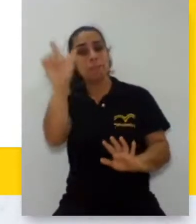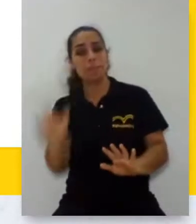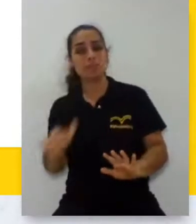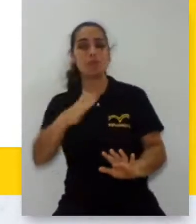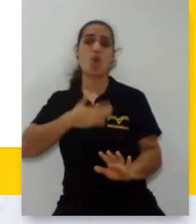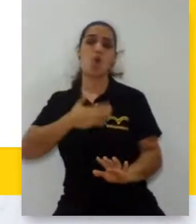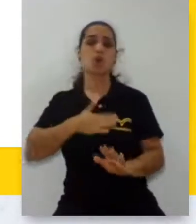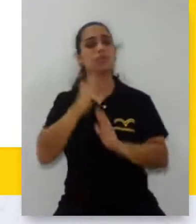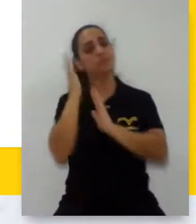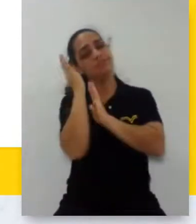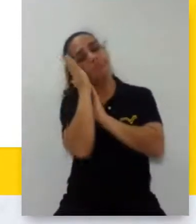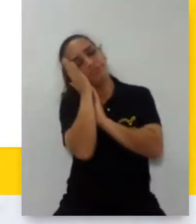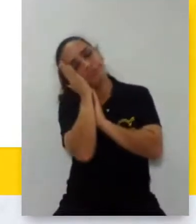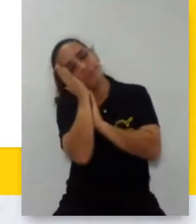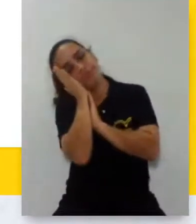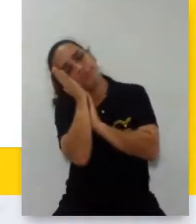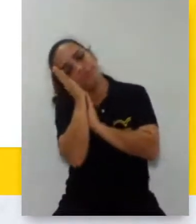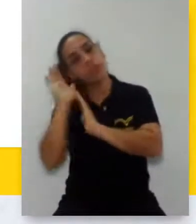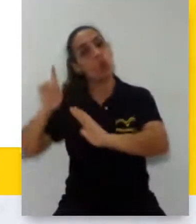com